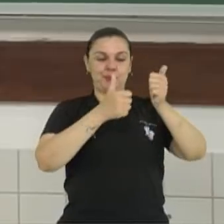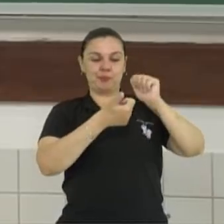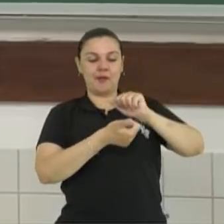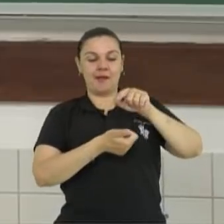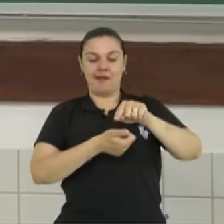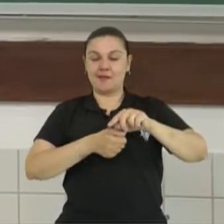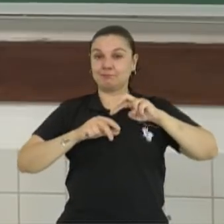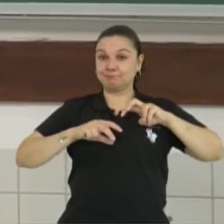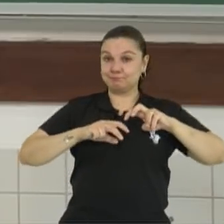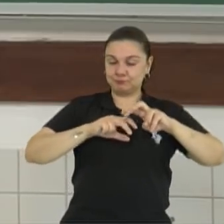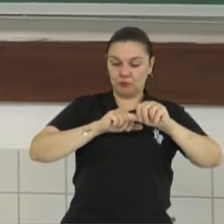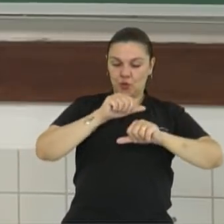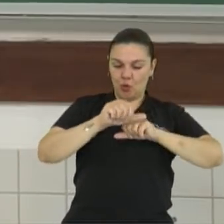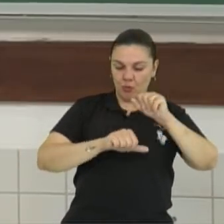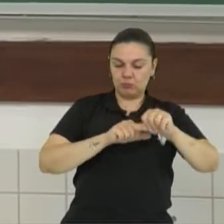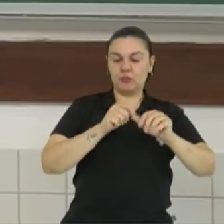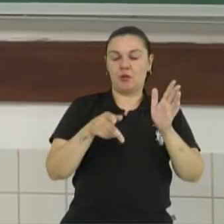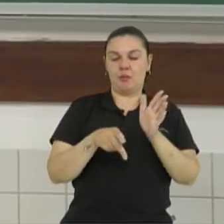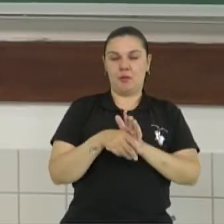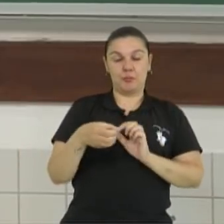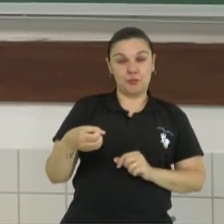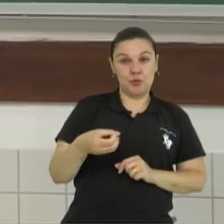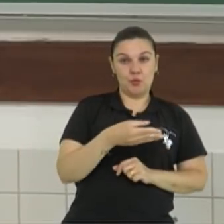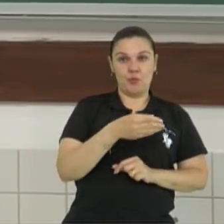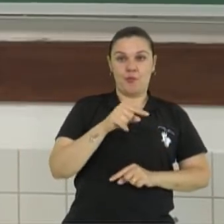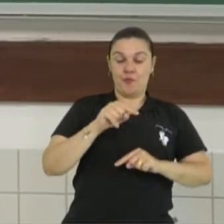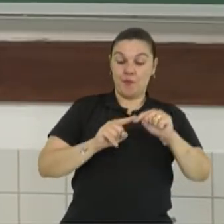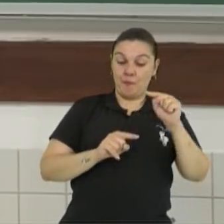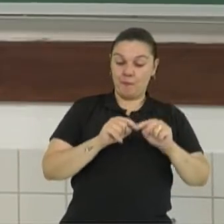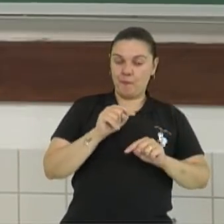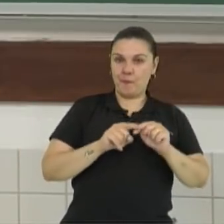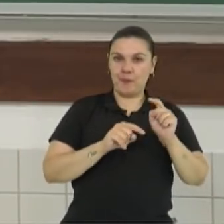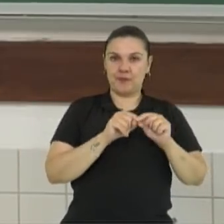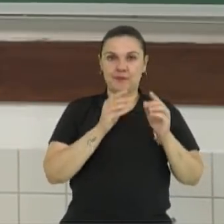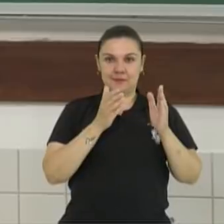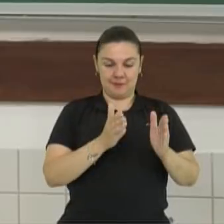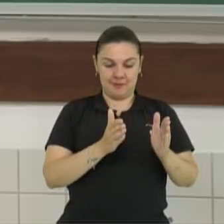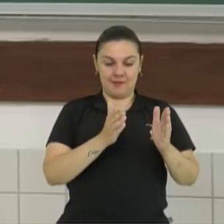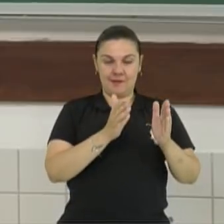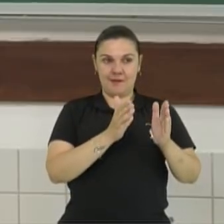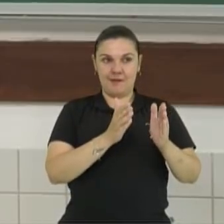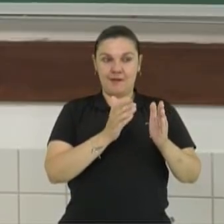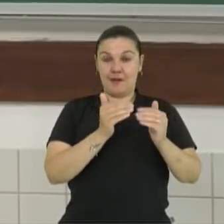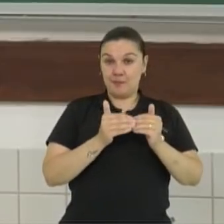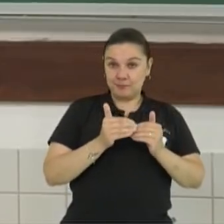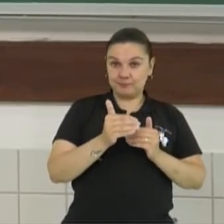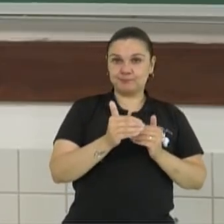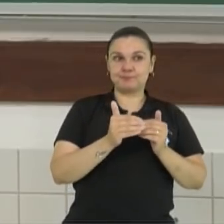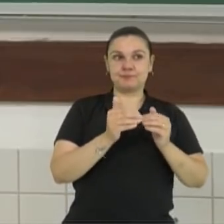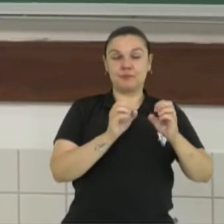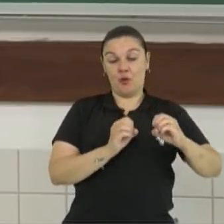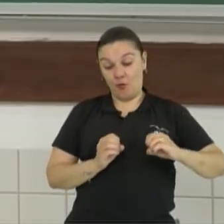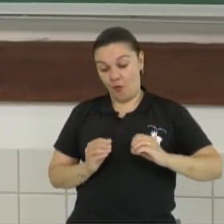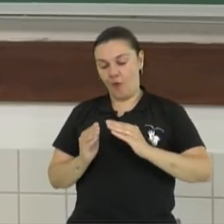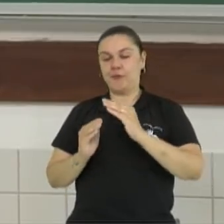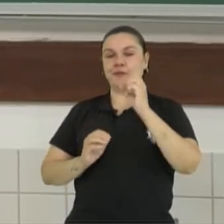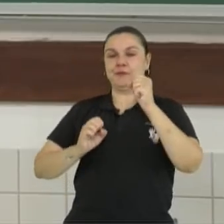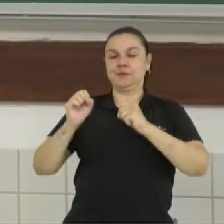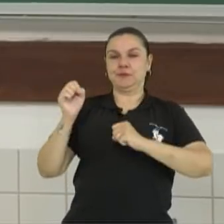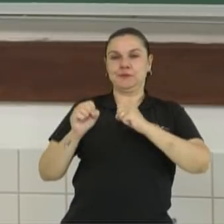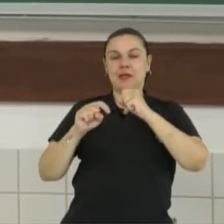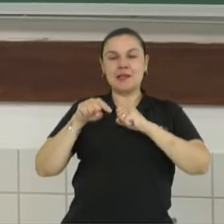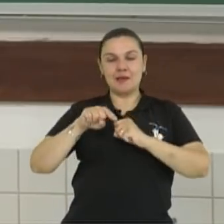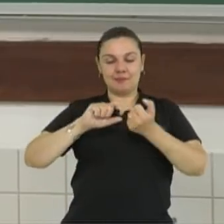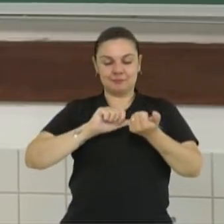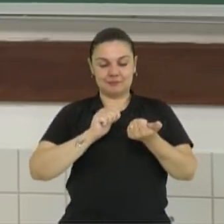essa matéria-prima ela passe por um outro processo e venha outra matéria-prima a partir desse processo e envia para outra